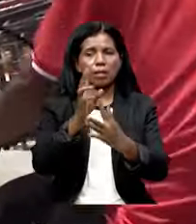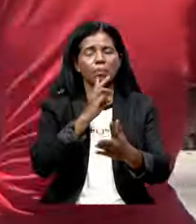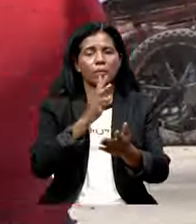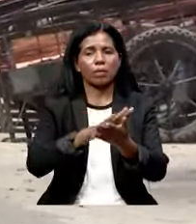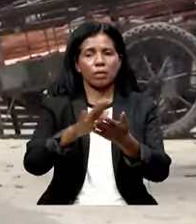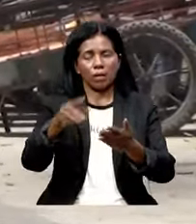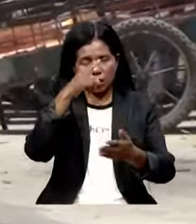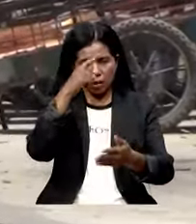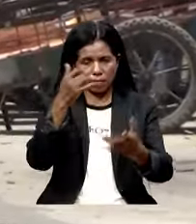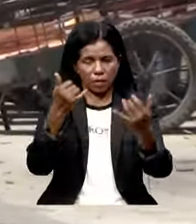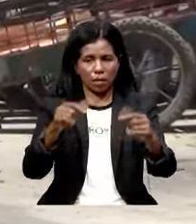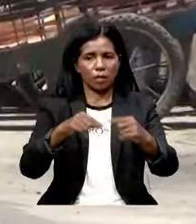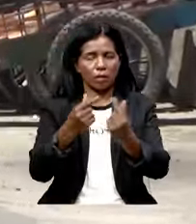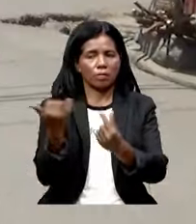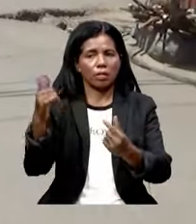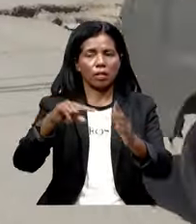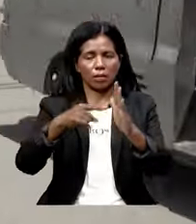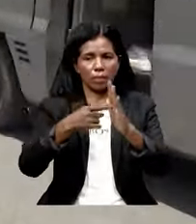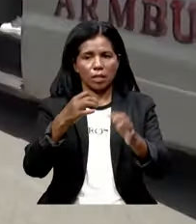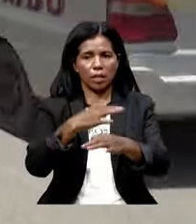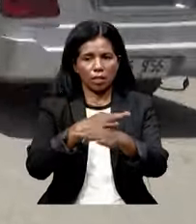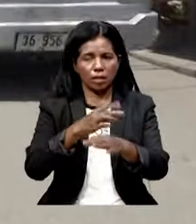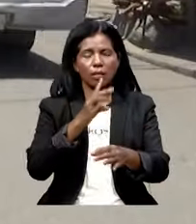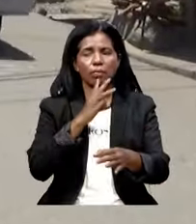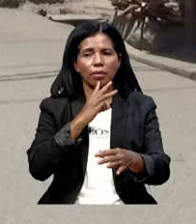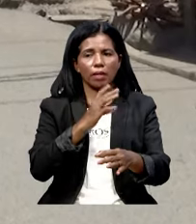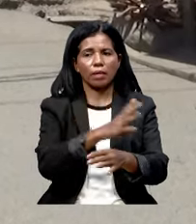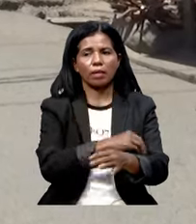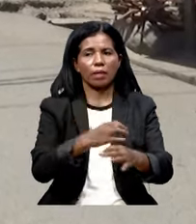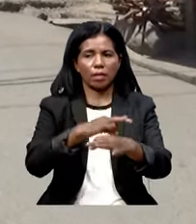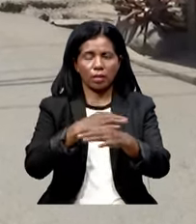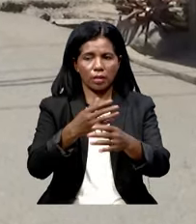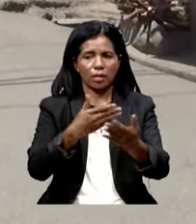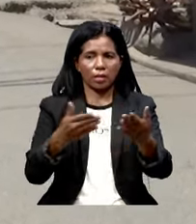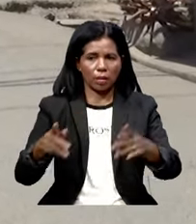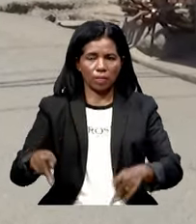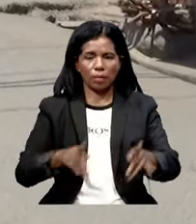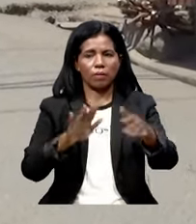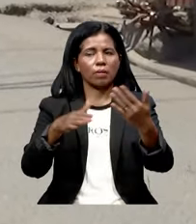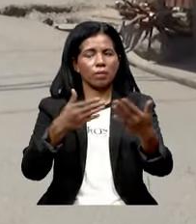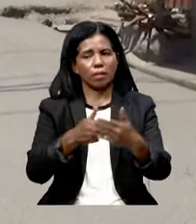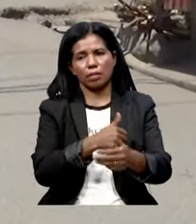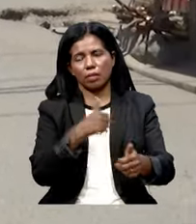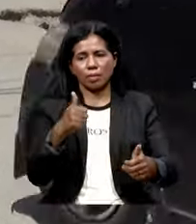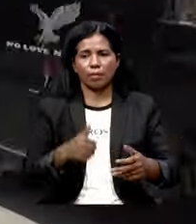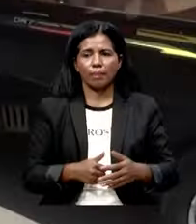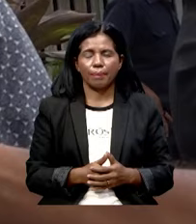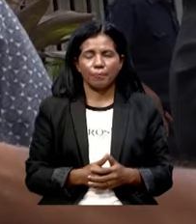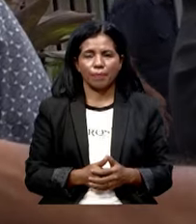dia, tamba de rau ne, ekipa sira ha hu kanaliza ona be, no hadia mos fasi la republiku sira selo.